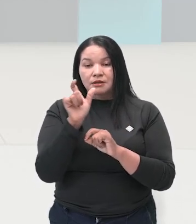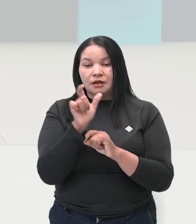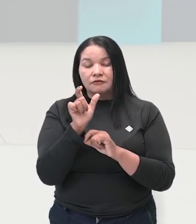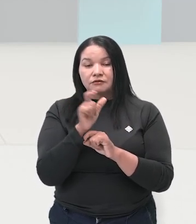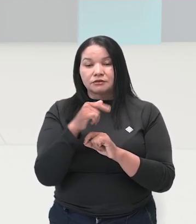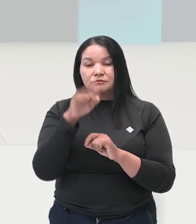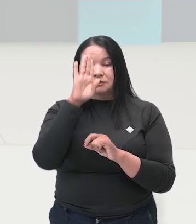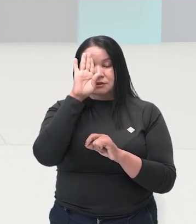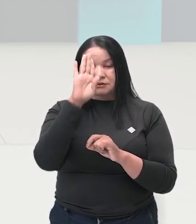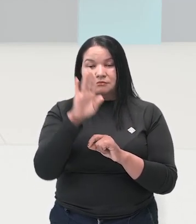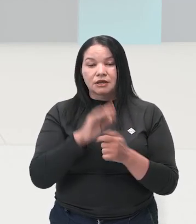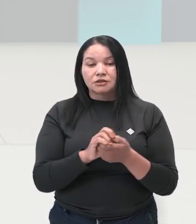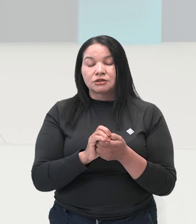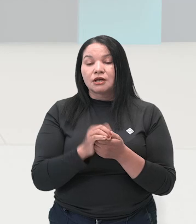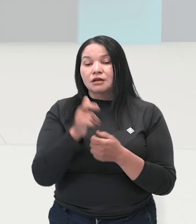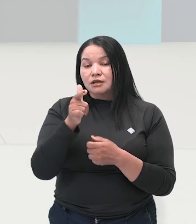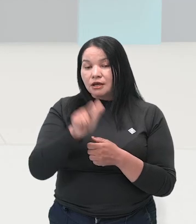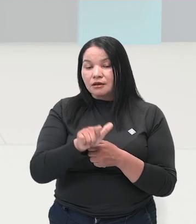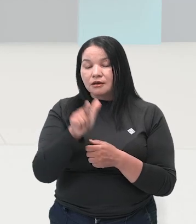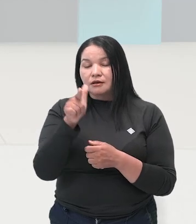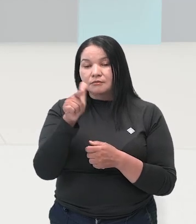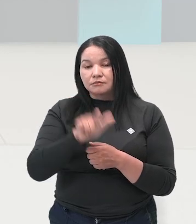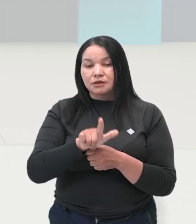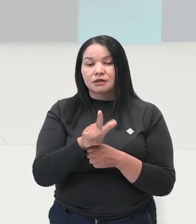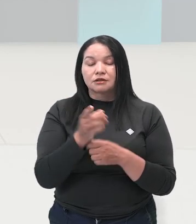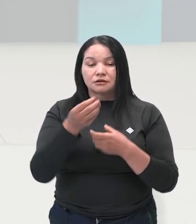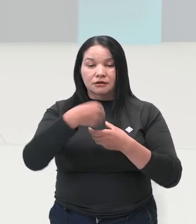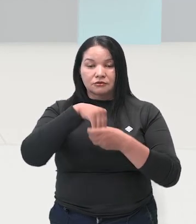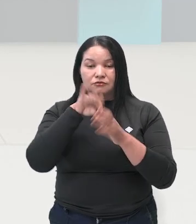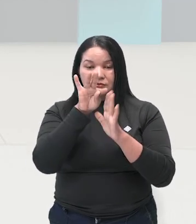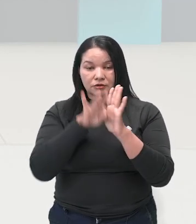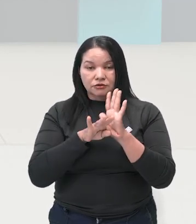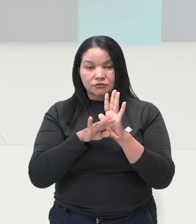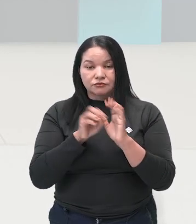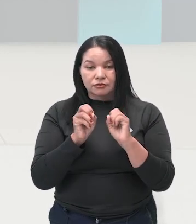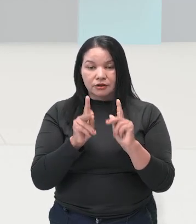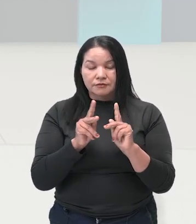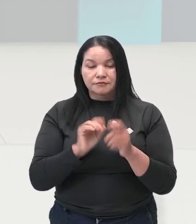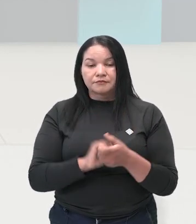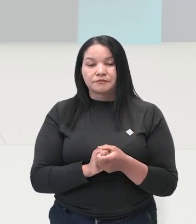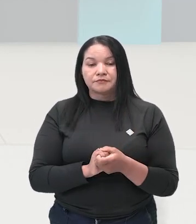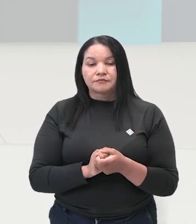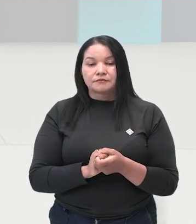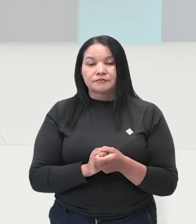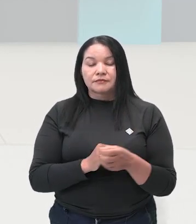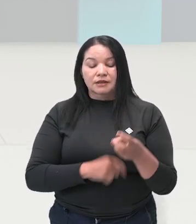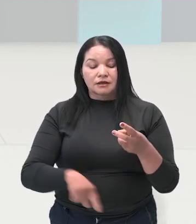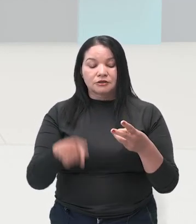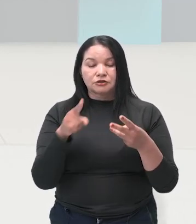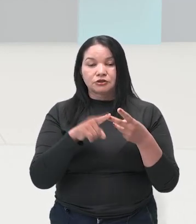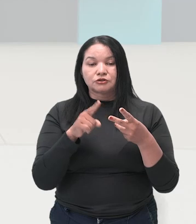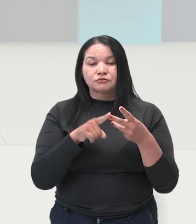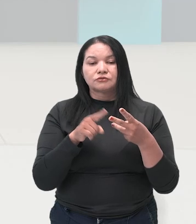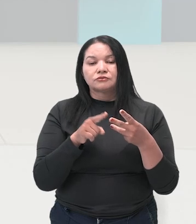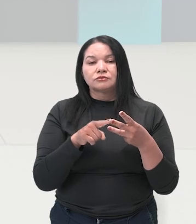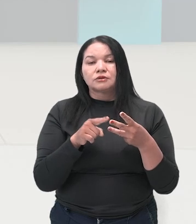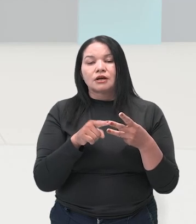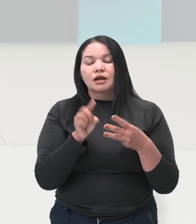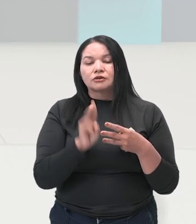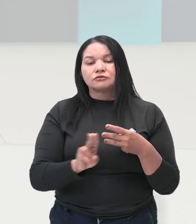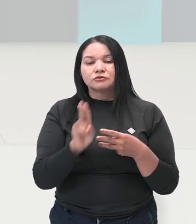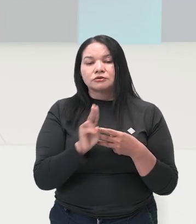palavras que se repetem no texto, ok? Scanning. Quando que eu vou utilizar